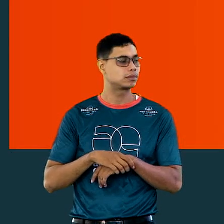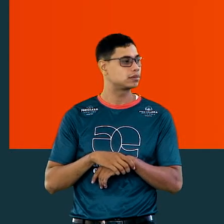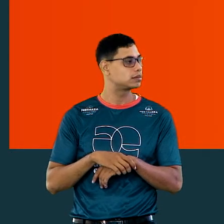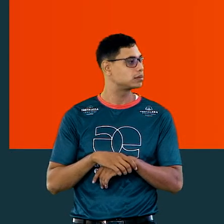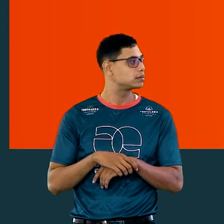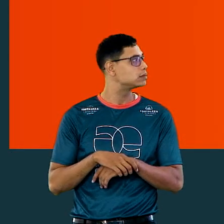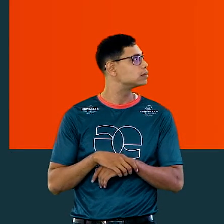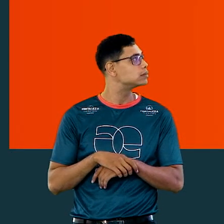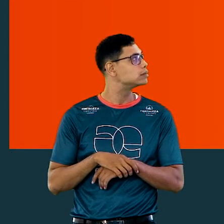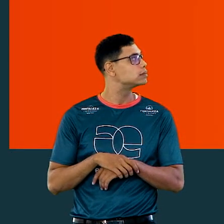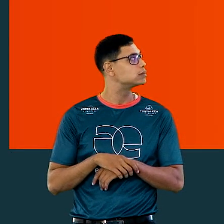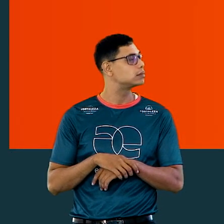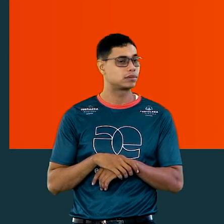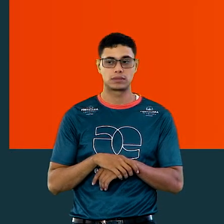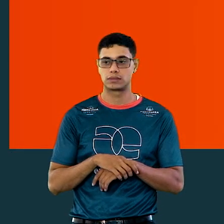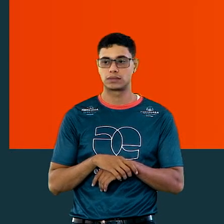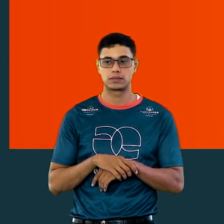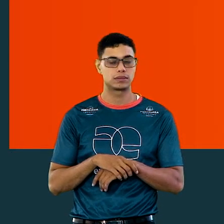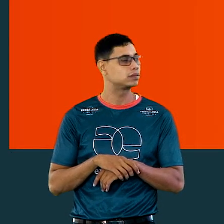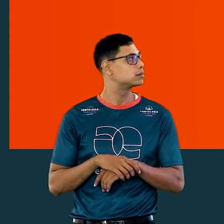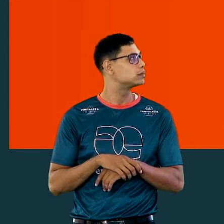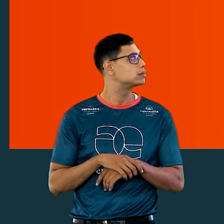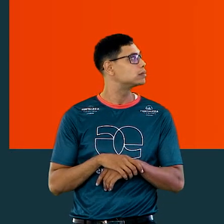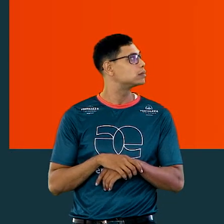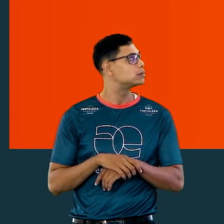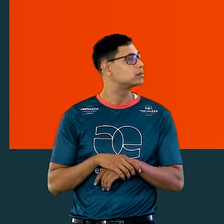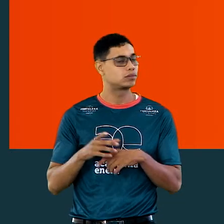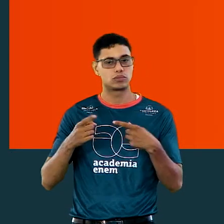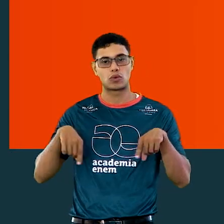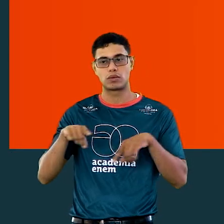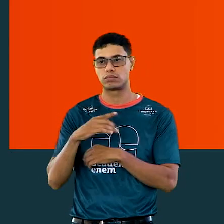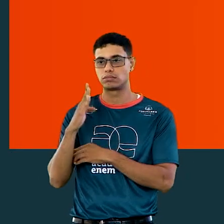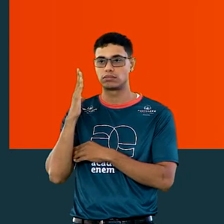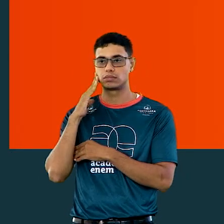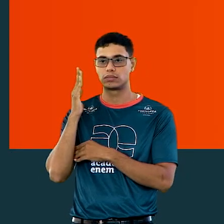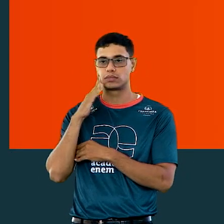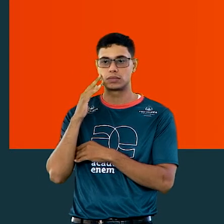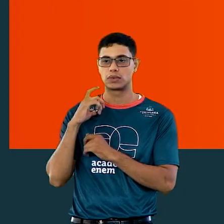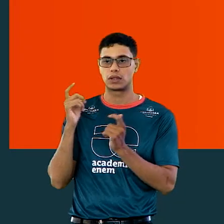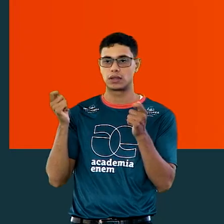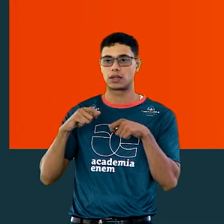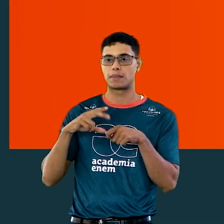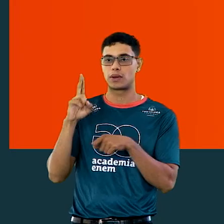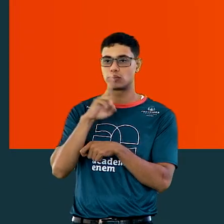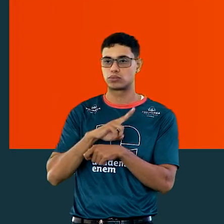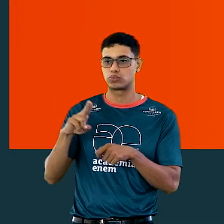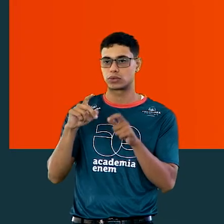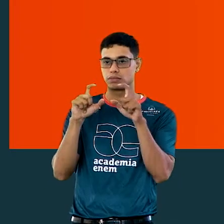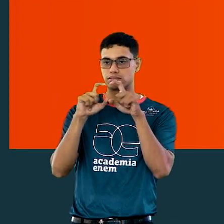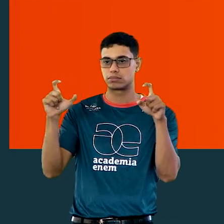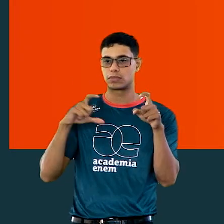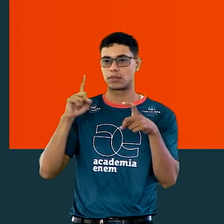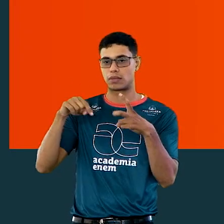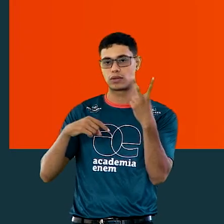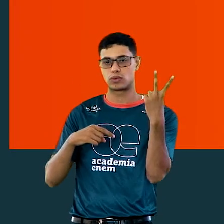Nós já sabemos que as melhores fórmulas são a segunda e a terceira, porque